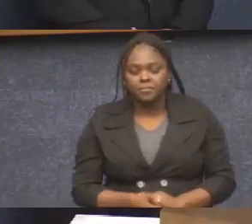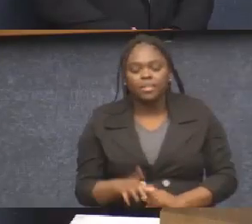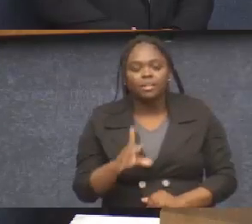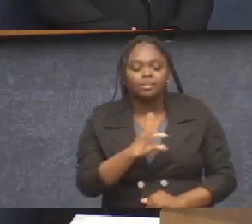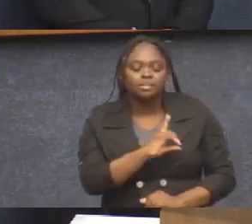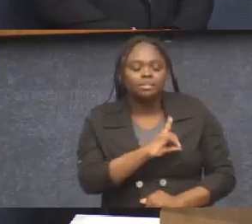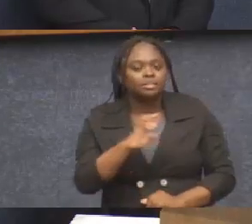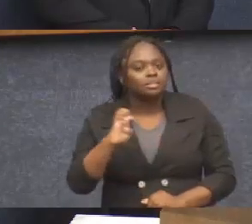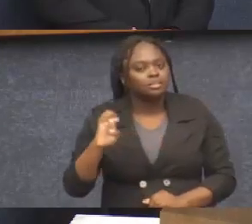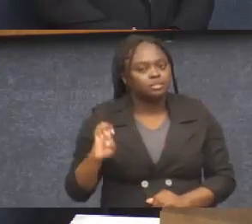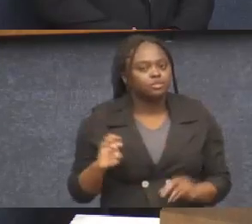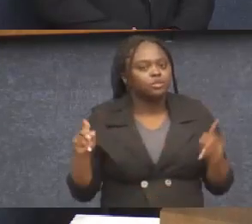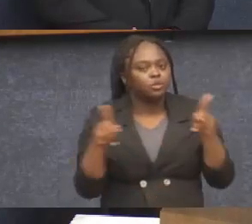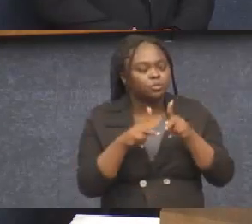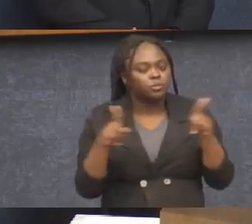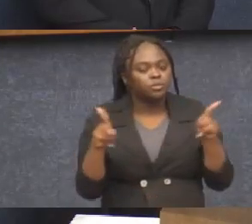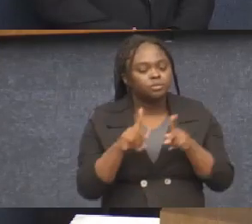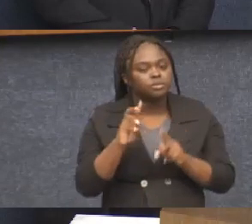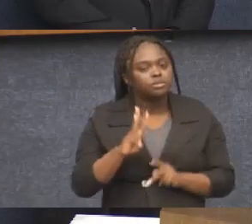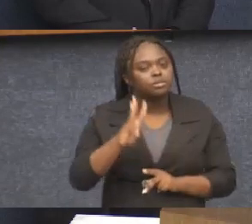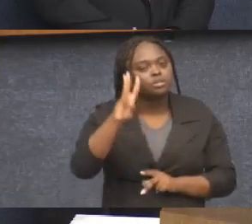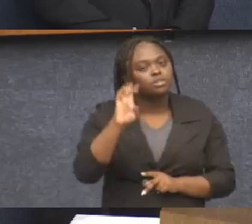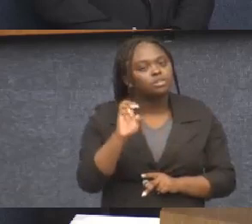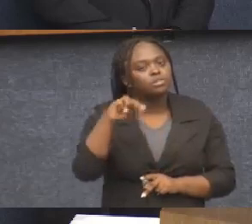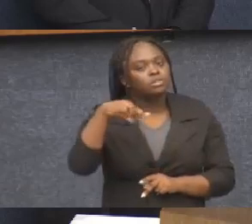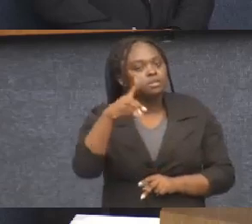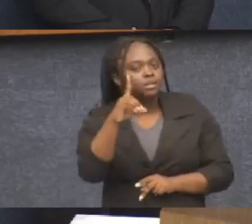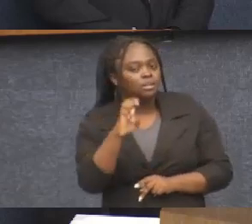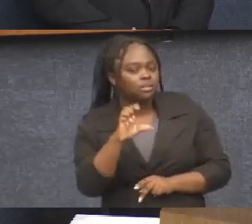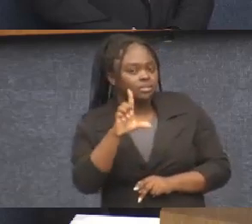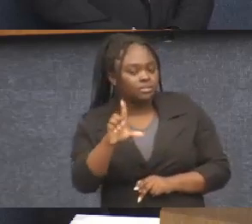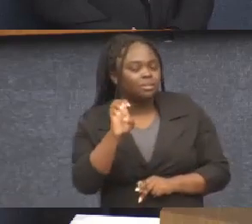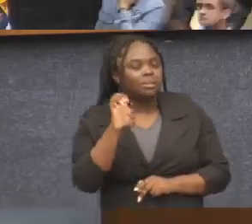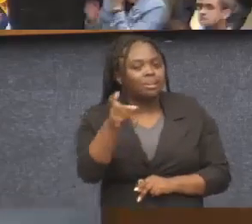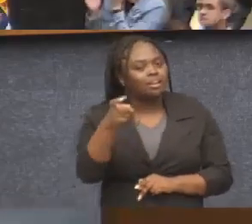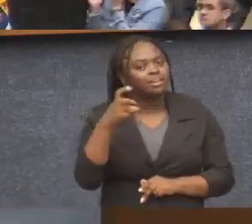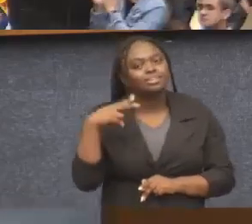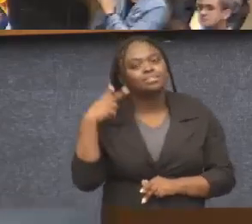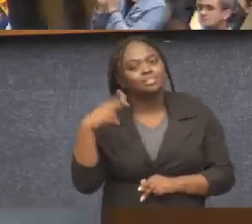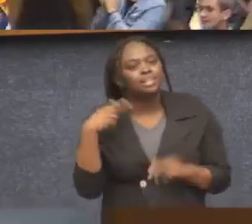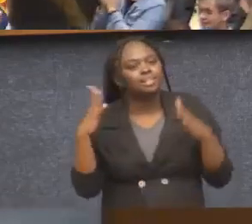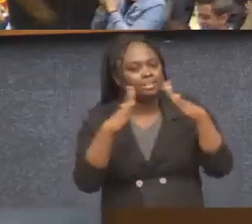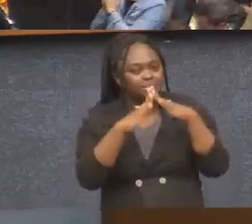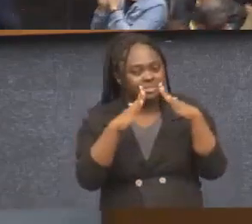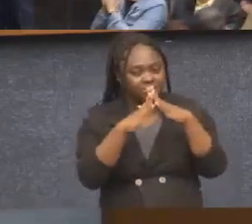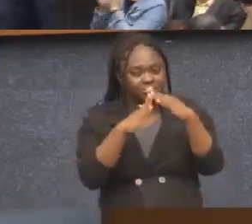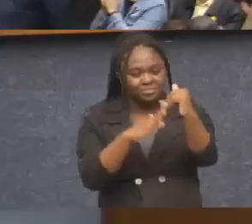Deputado estadual, professor Wendel Mesquita, ex-vereador desta casa.